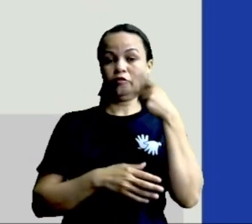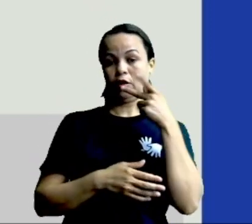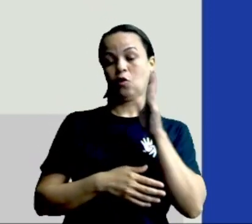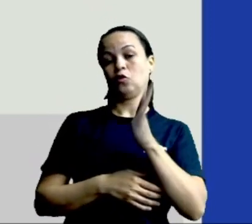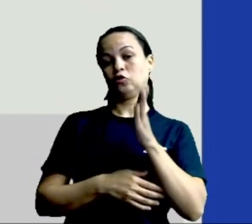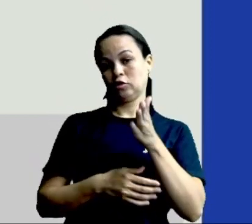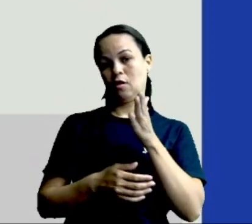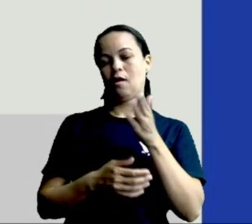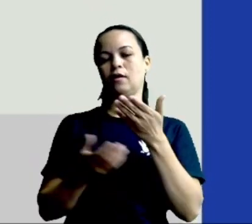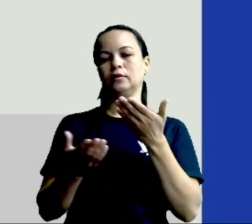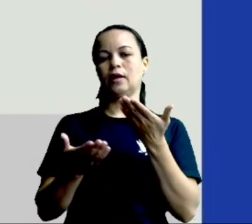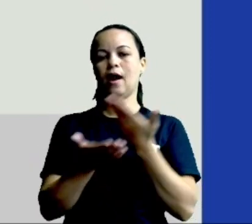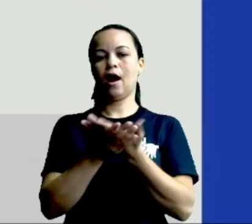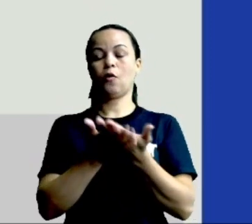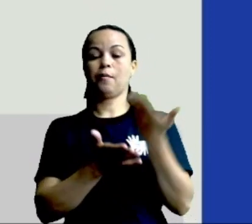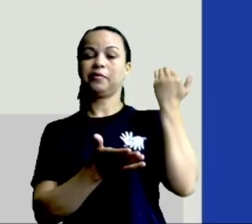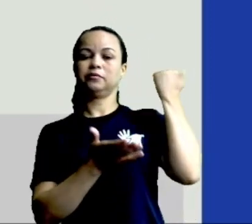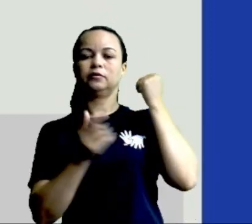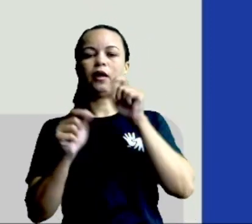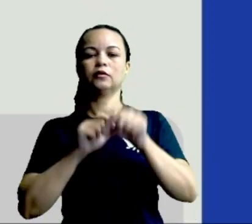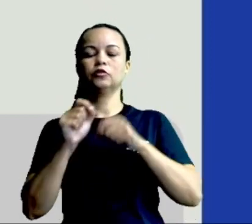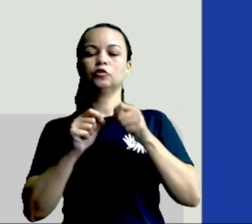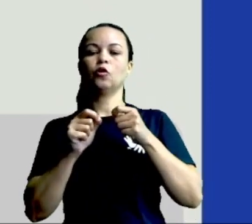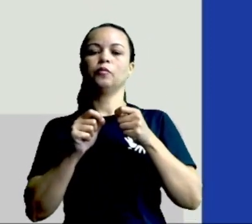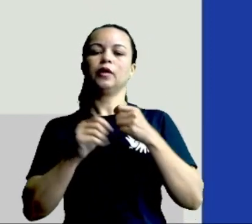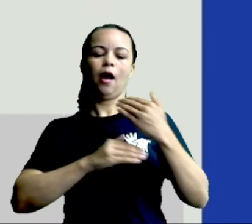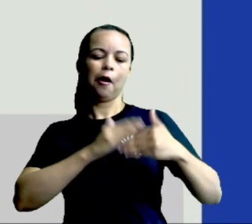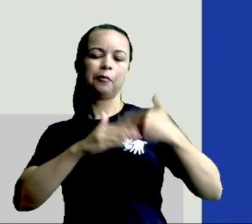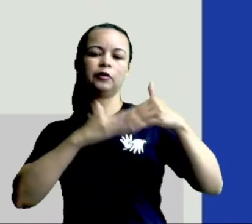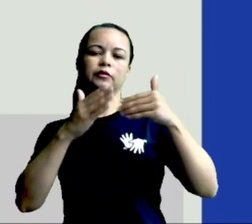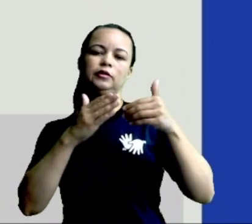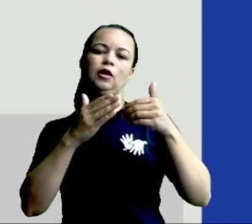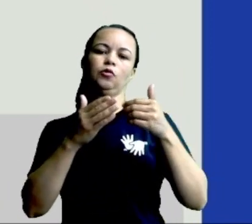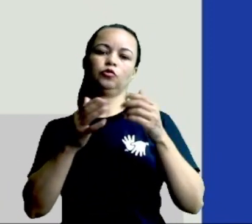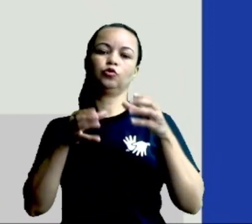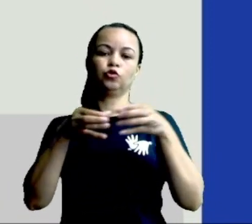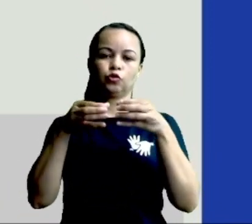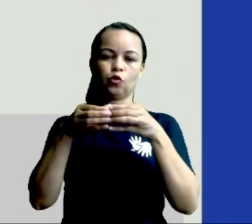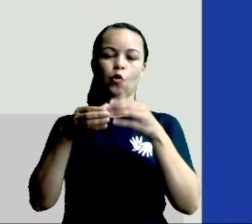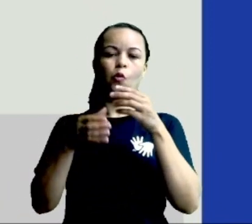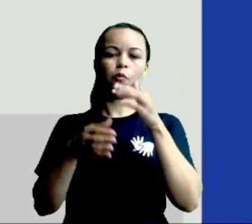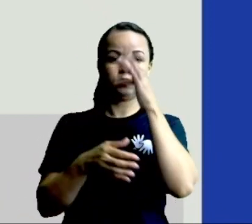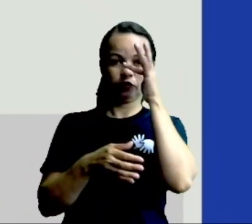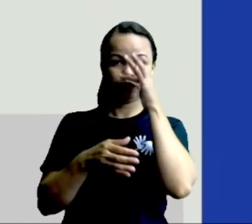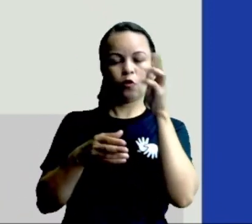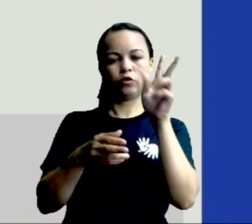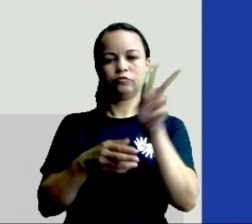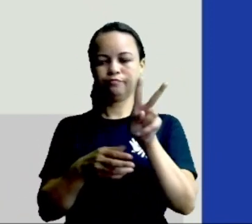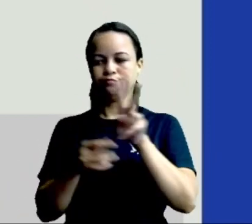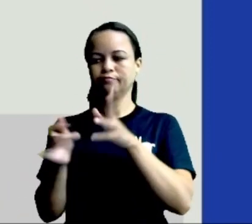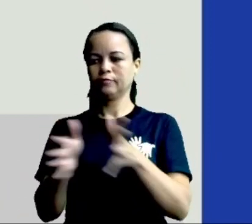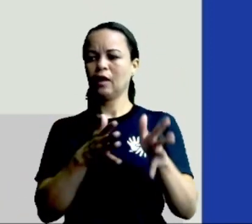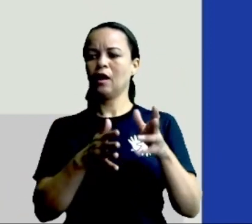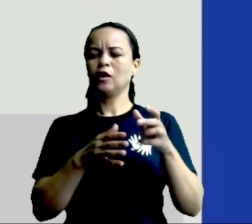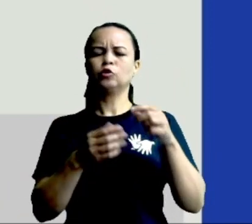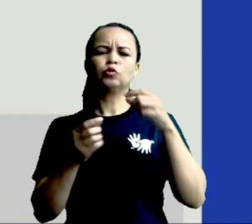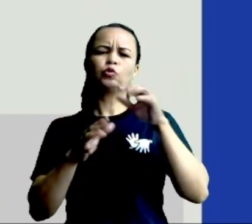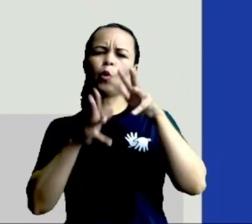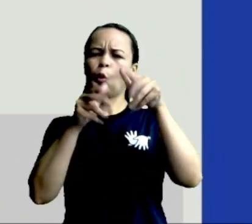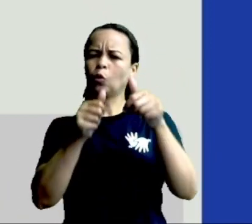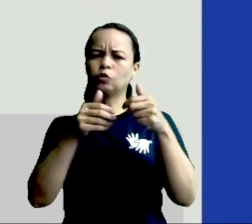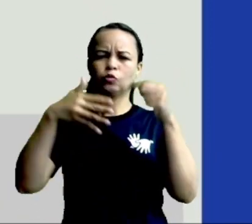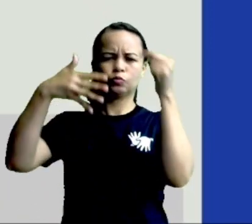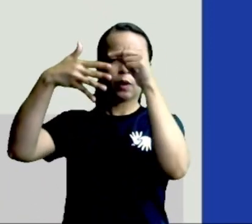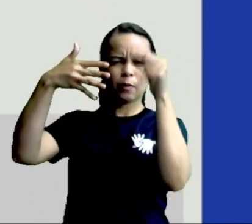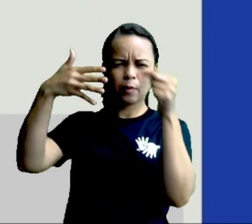aula sobre reprodução dos vegetais. Todos esses grupos que vocês estão vendo aqui, briófitas, pteridófitas,